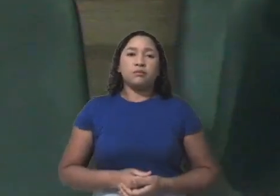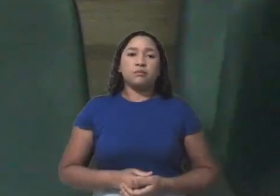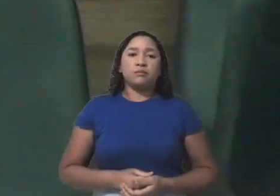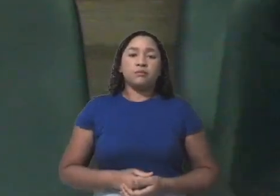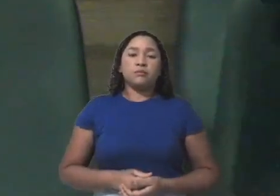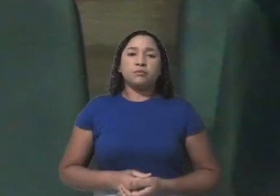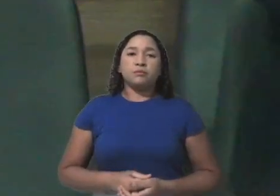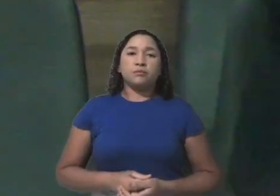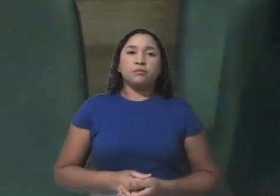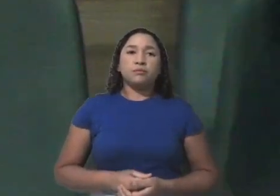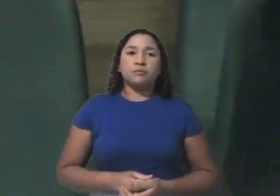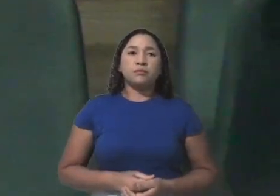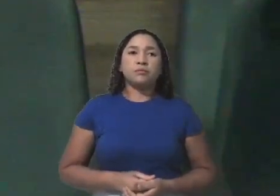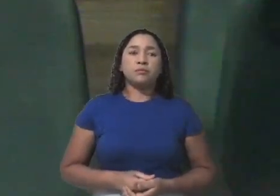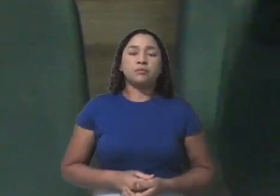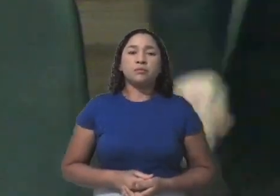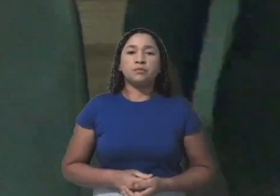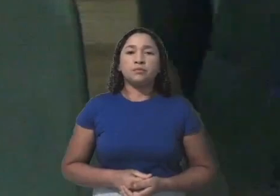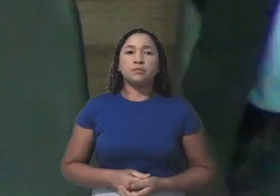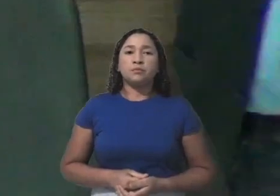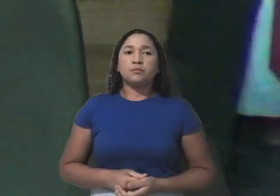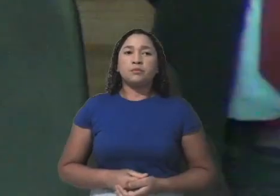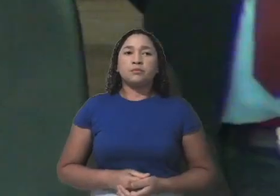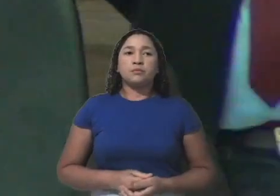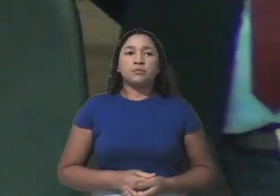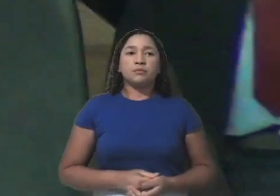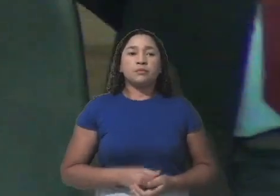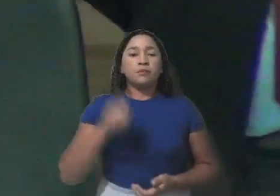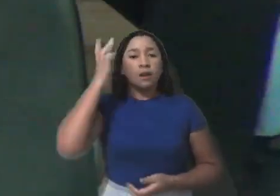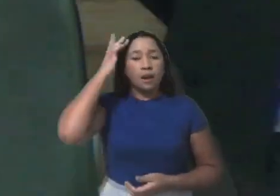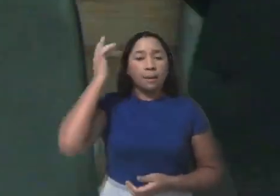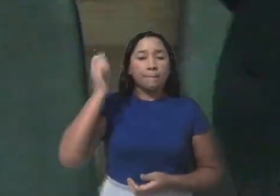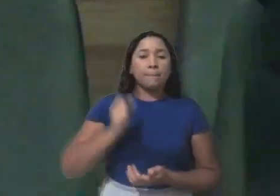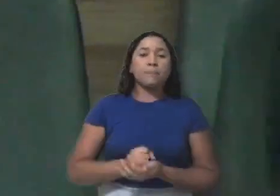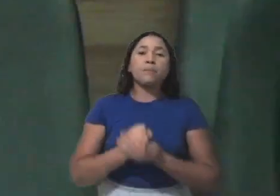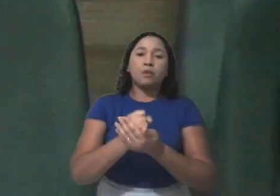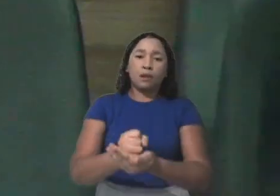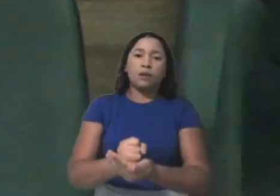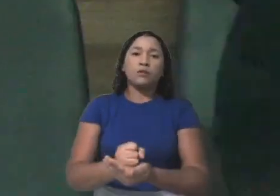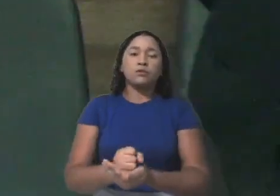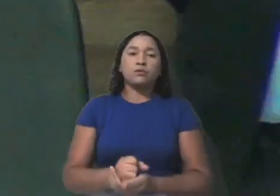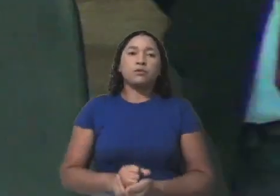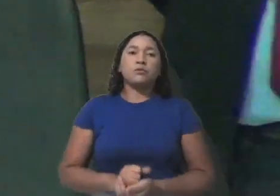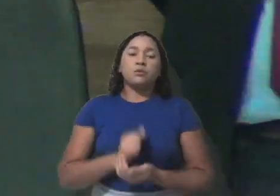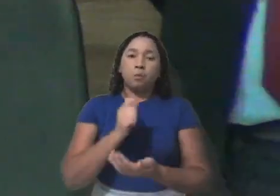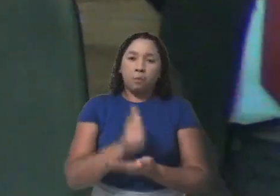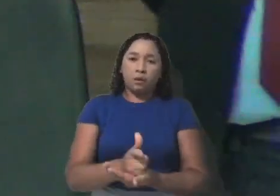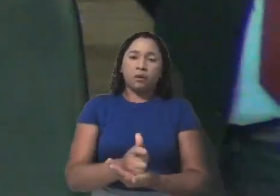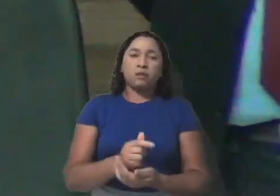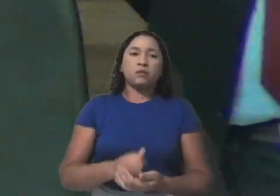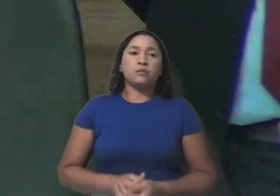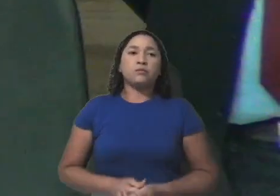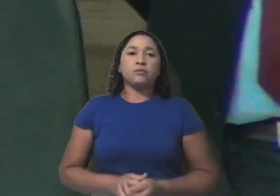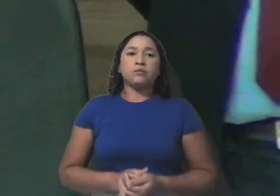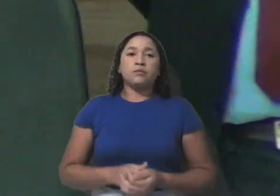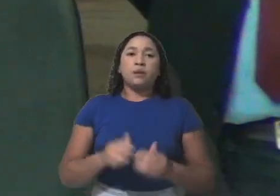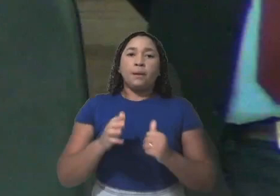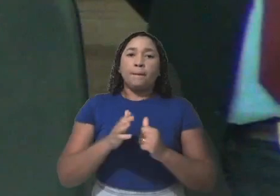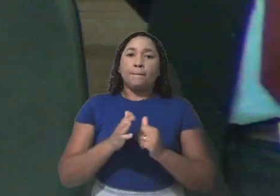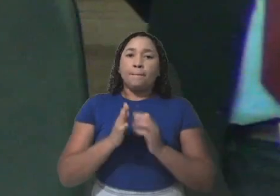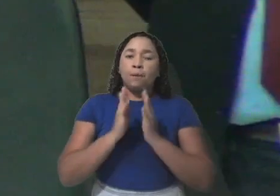com missões e amanhã coopere na feira de missões. Pedido de oração aqui para a irmã Josefa, esposa do